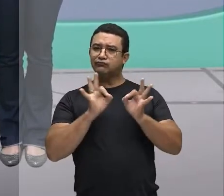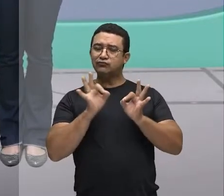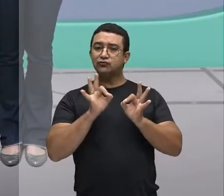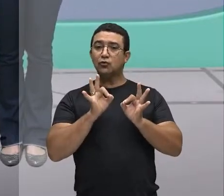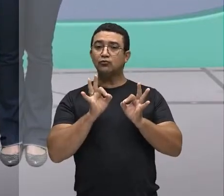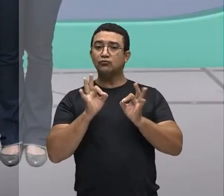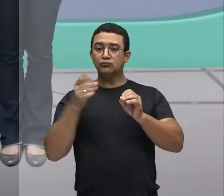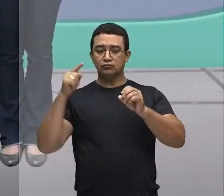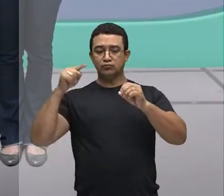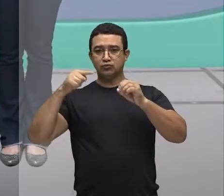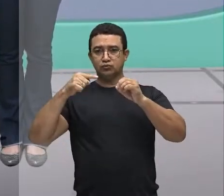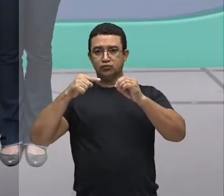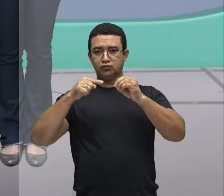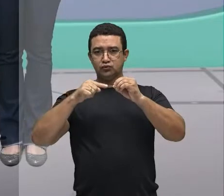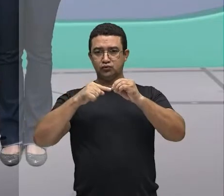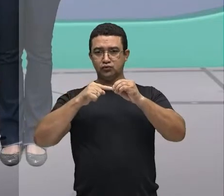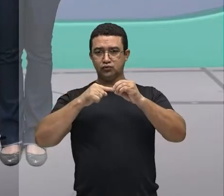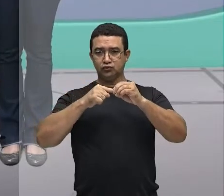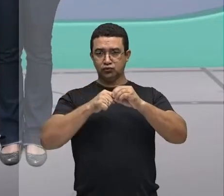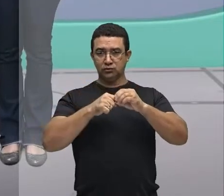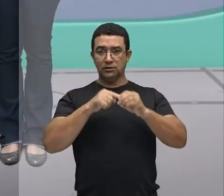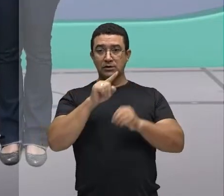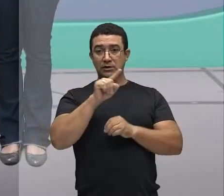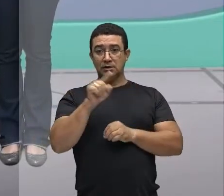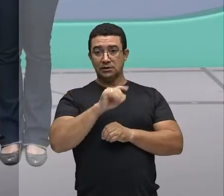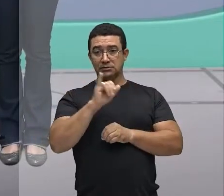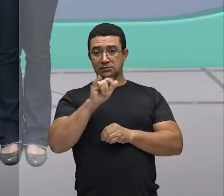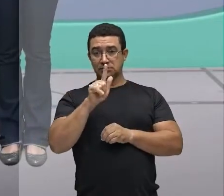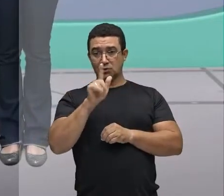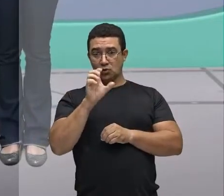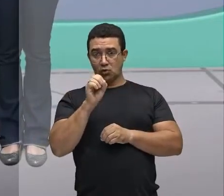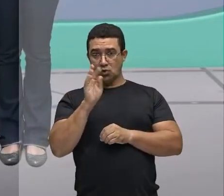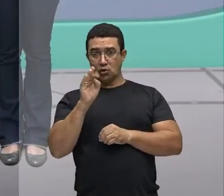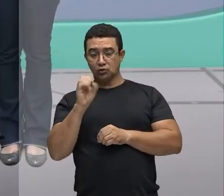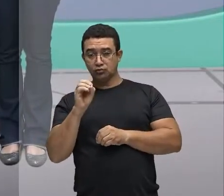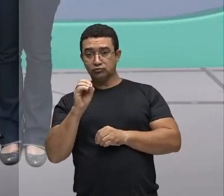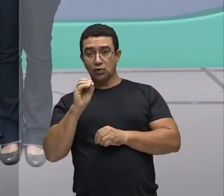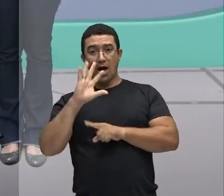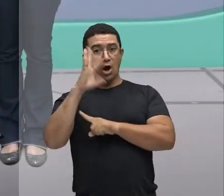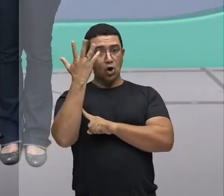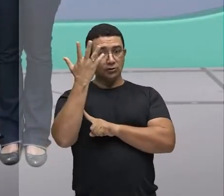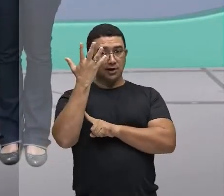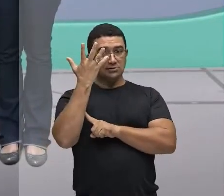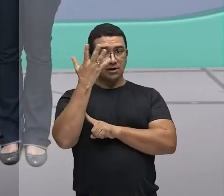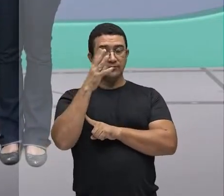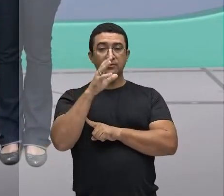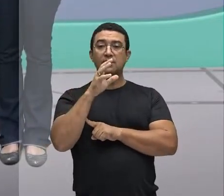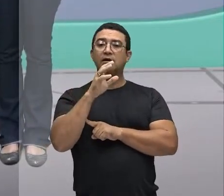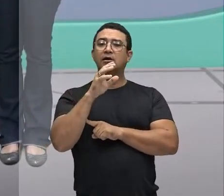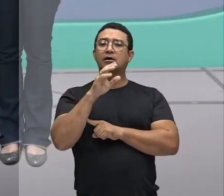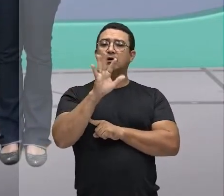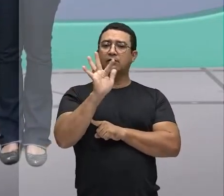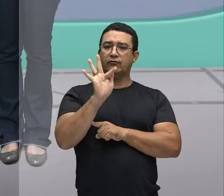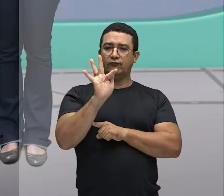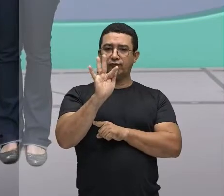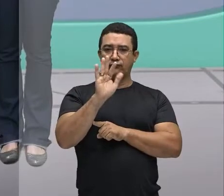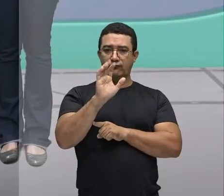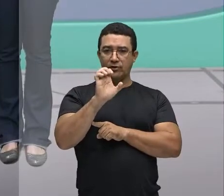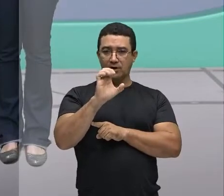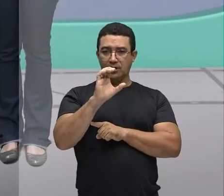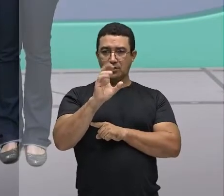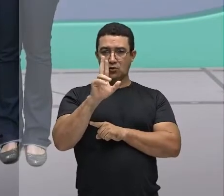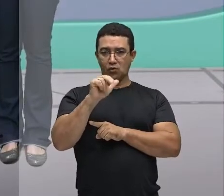há fecundação. Deixa eu explicar para vocês. A fecundação ocorre quando o ovócito secundário ele é liberado